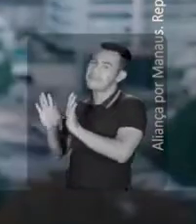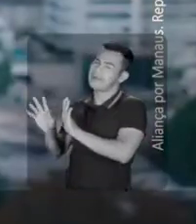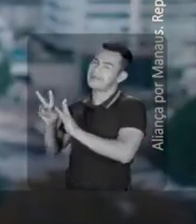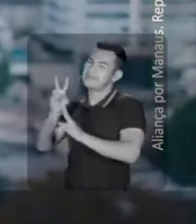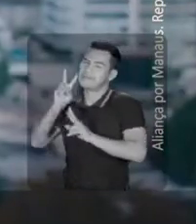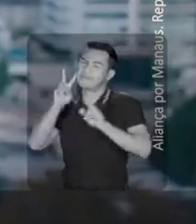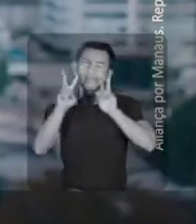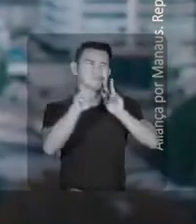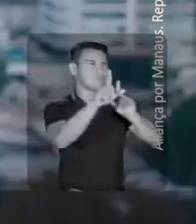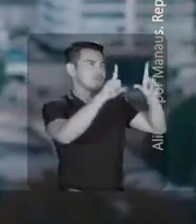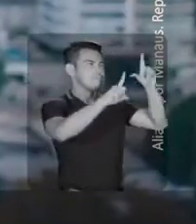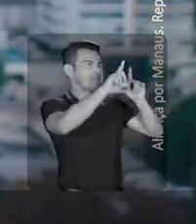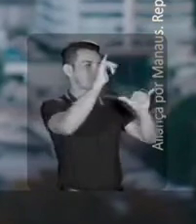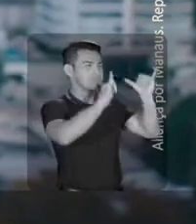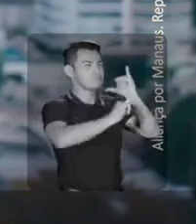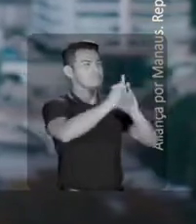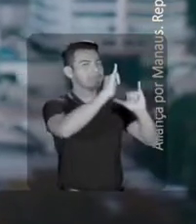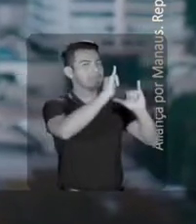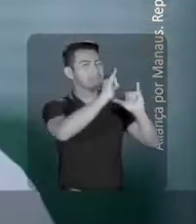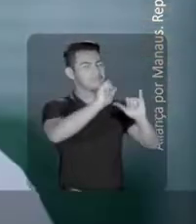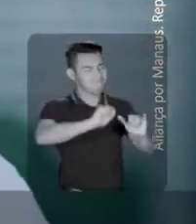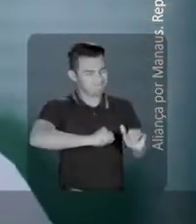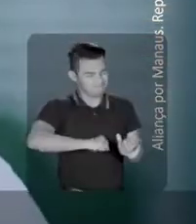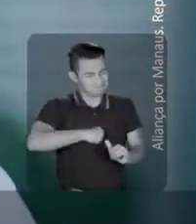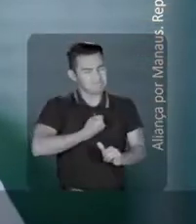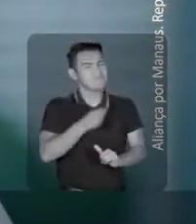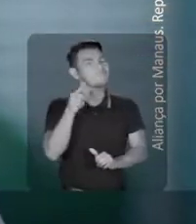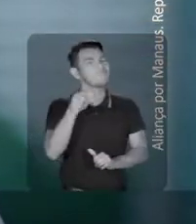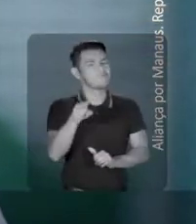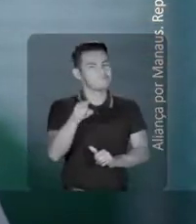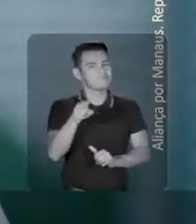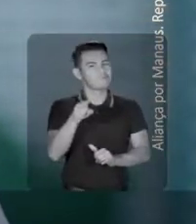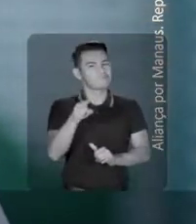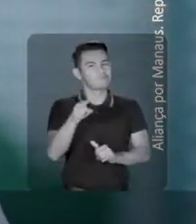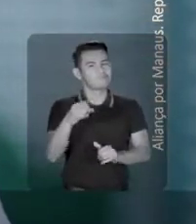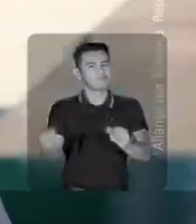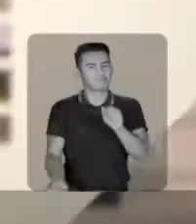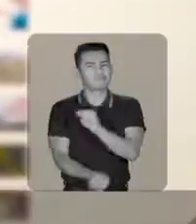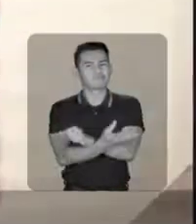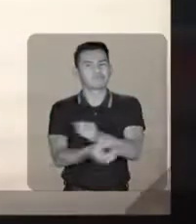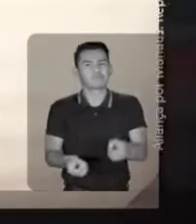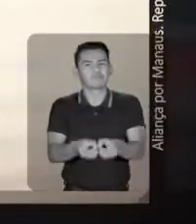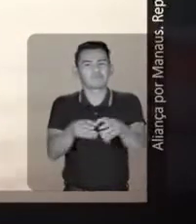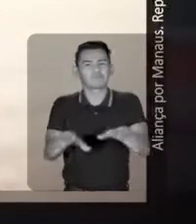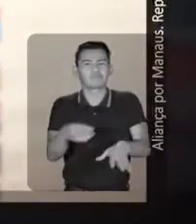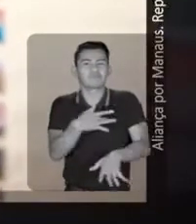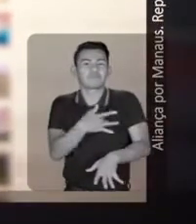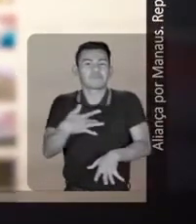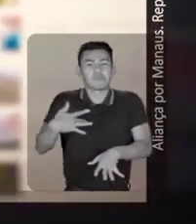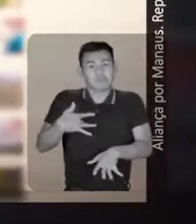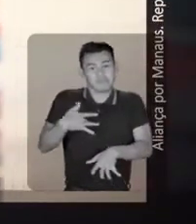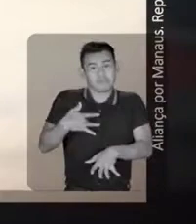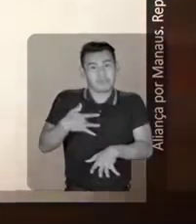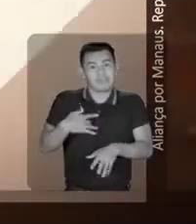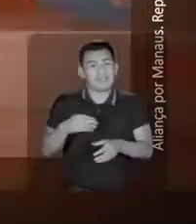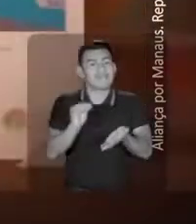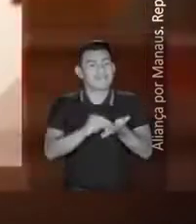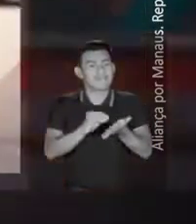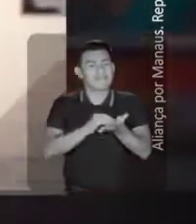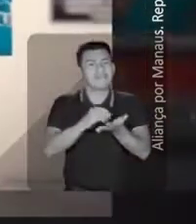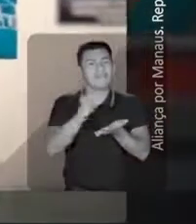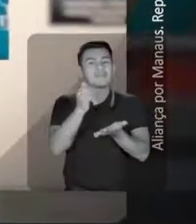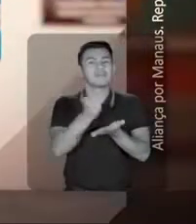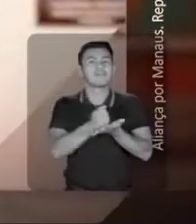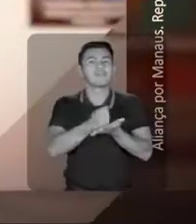pessoas. Mas o que temos visto nas manchetes deve indignar você. Corrupção prejudica a saúde.